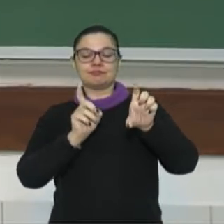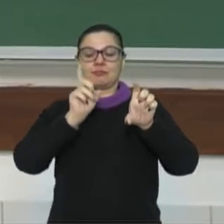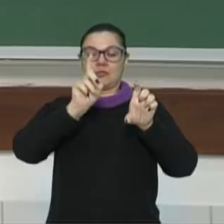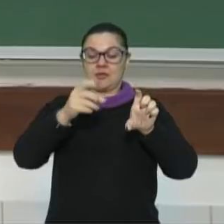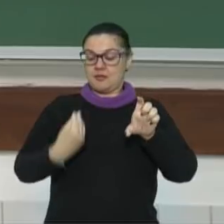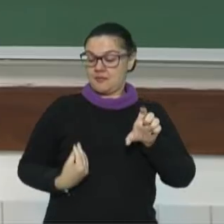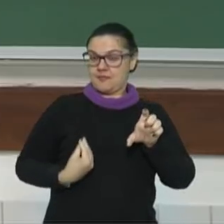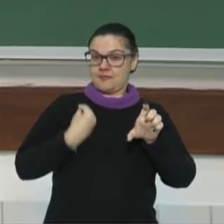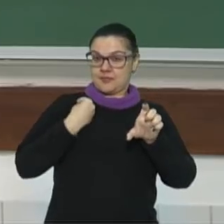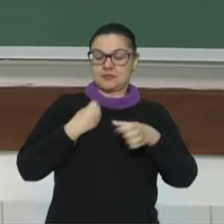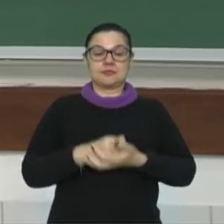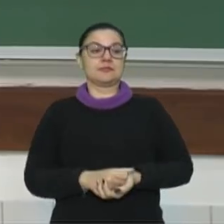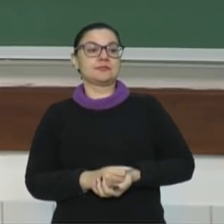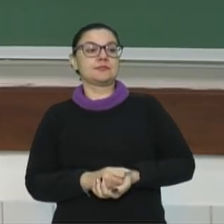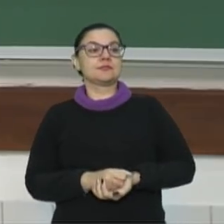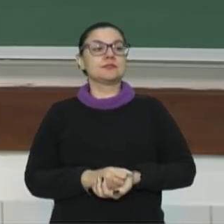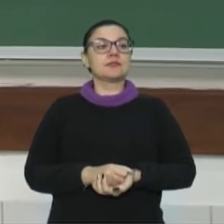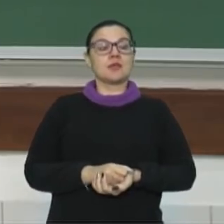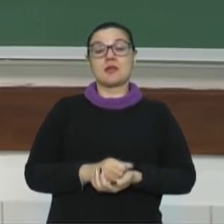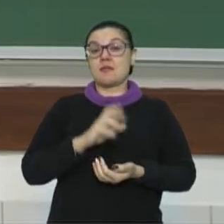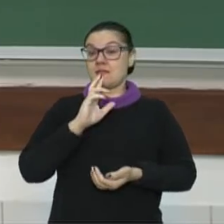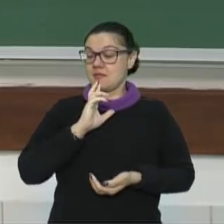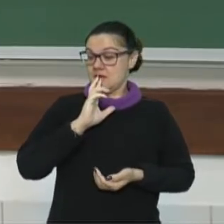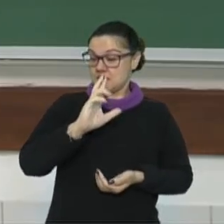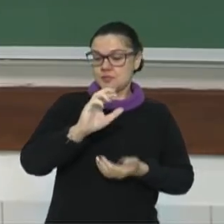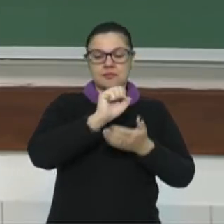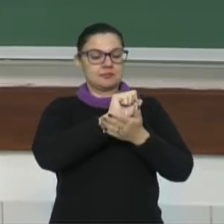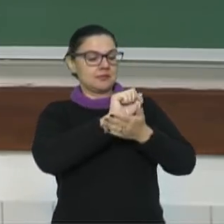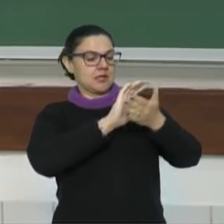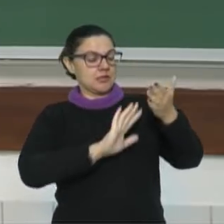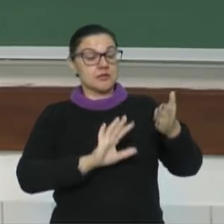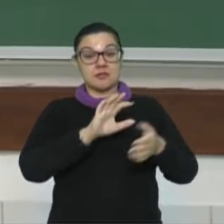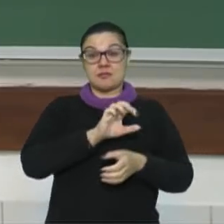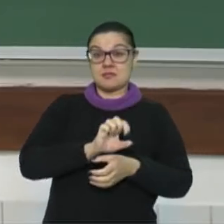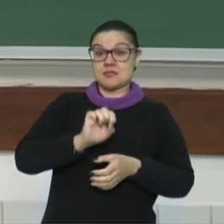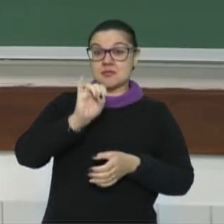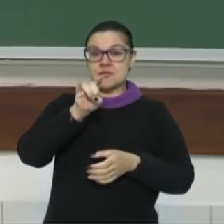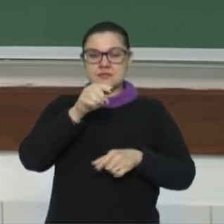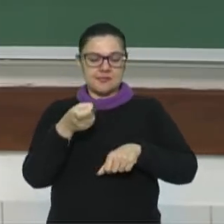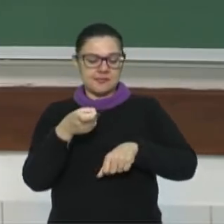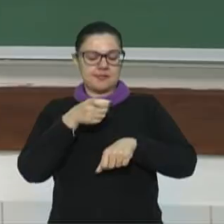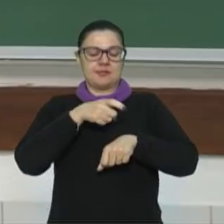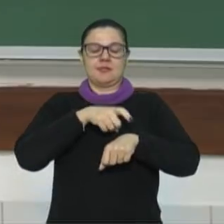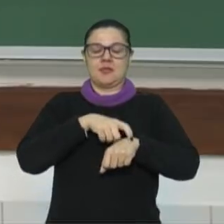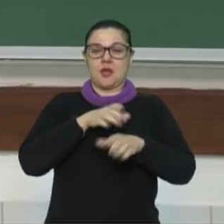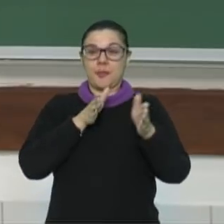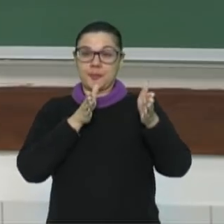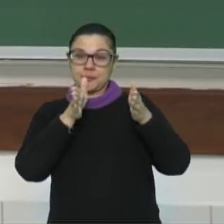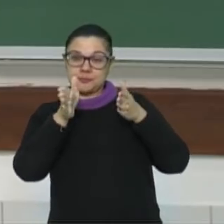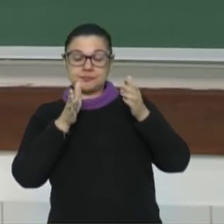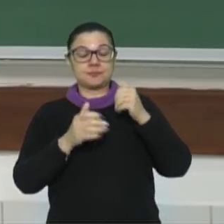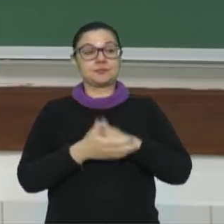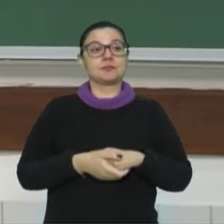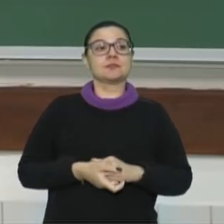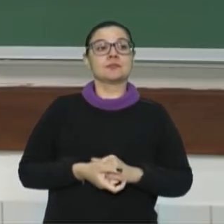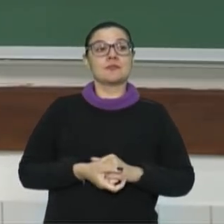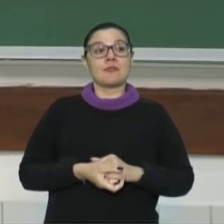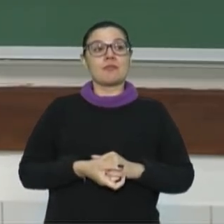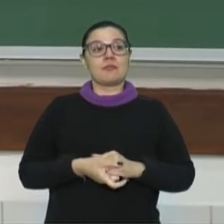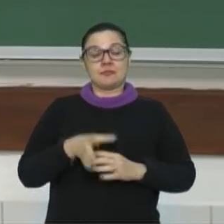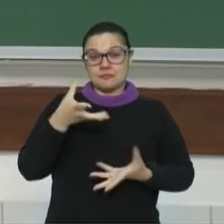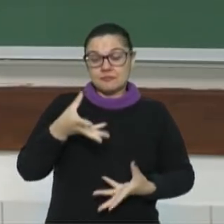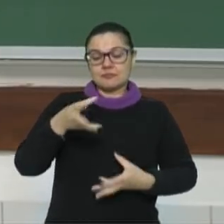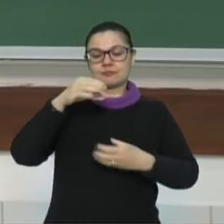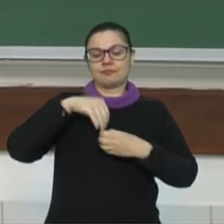frequência, né? Clicar lá no link, responder os exercícios, se você quiser esperar um tempo, eu sempre costumo dizer, para